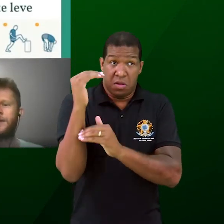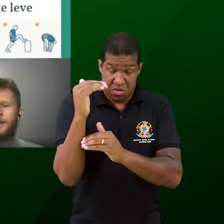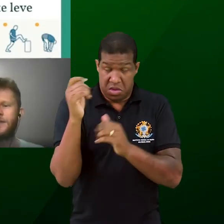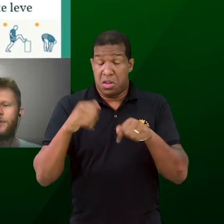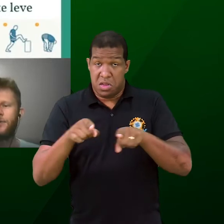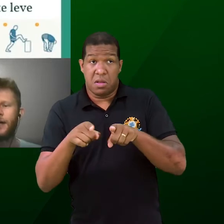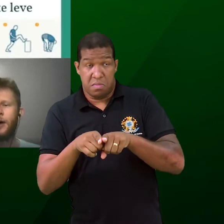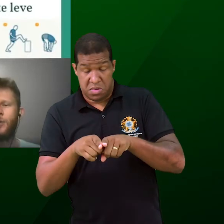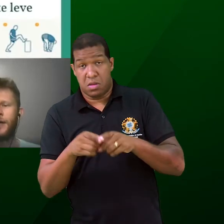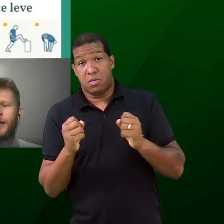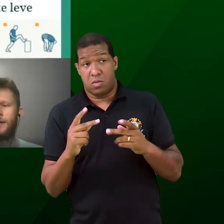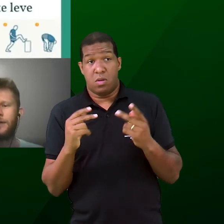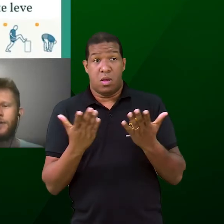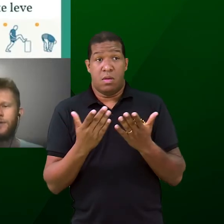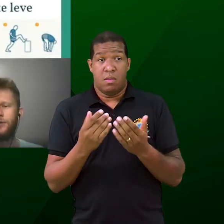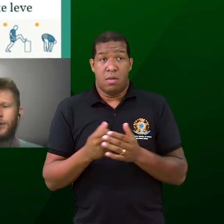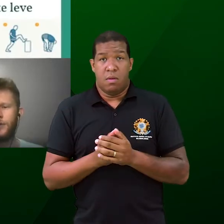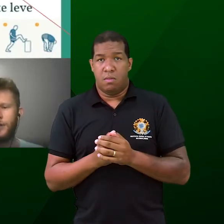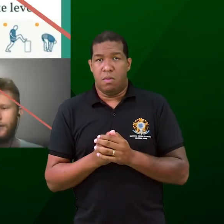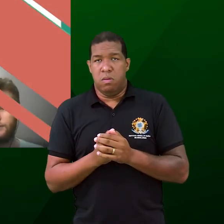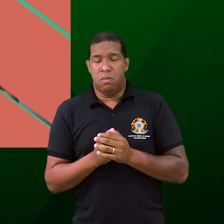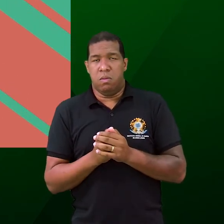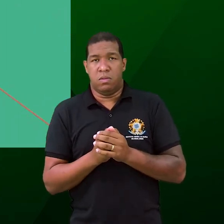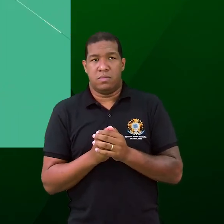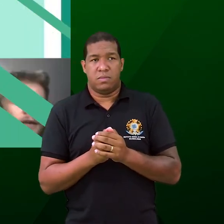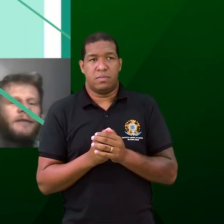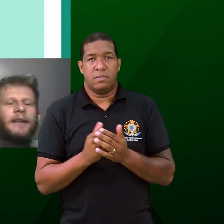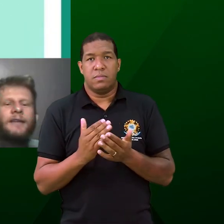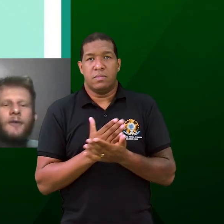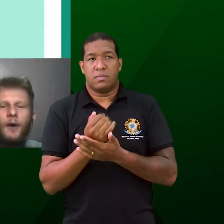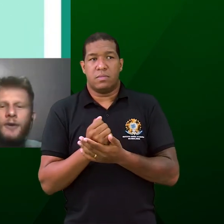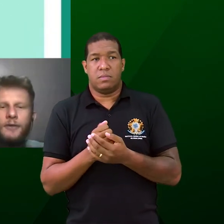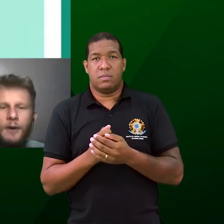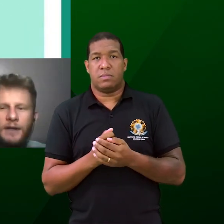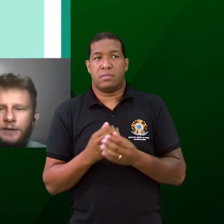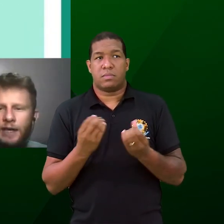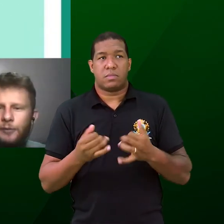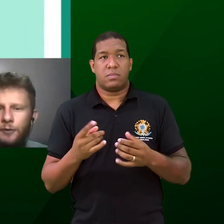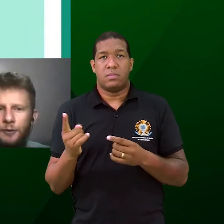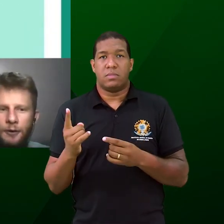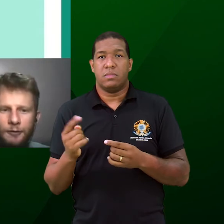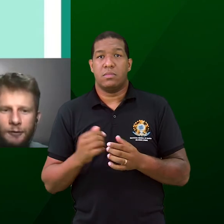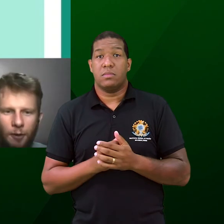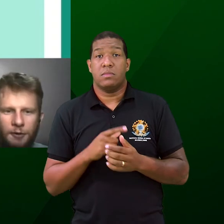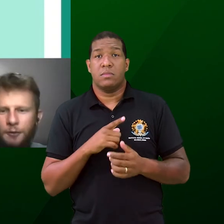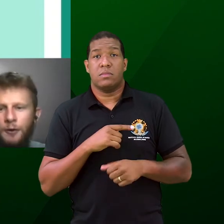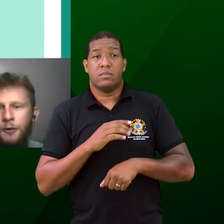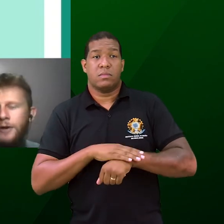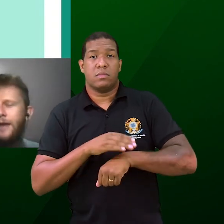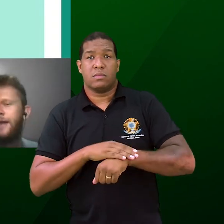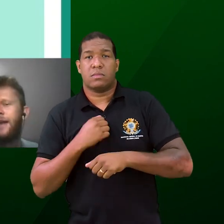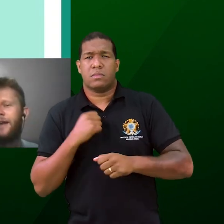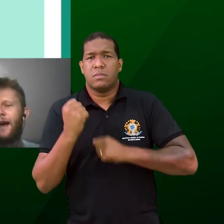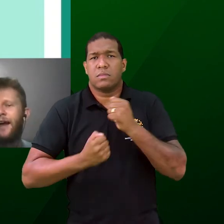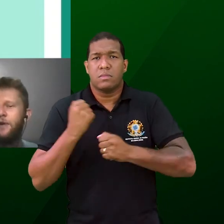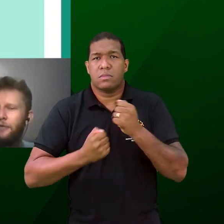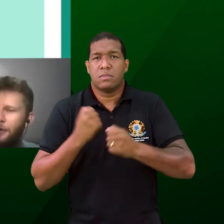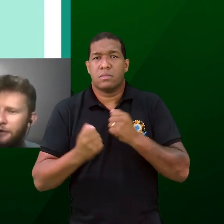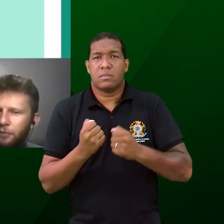prejudicial para quem está começando, acaba gerando dor na canela, a famosa canelite que a gente costuma ouvir dos corredores, tá? Que